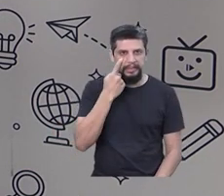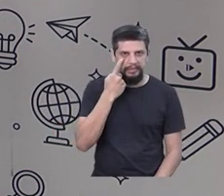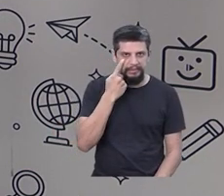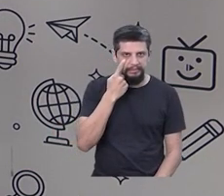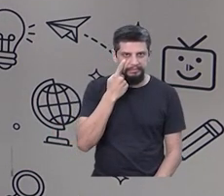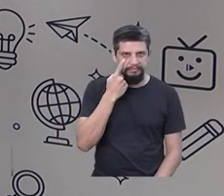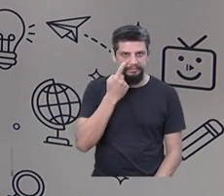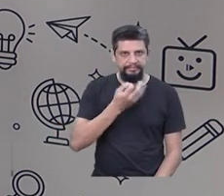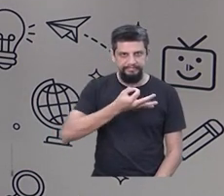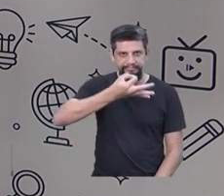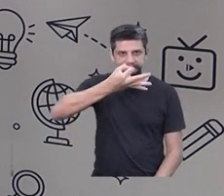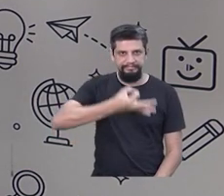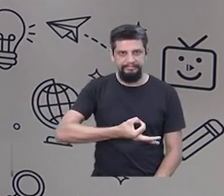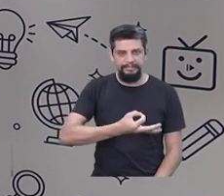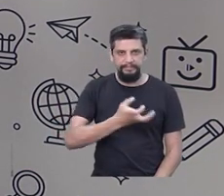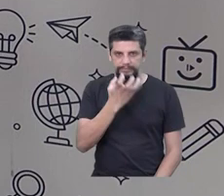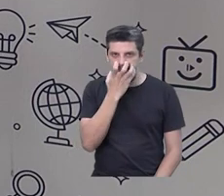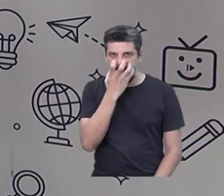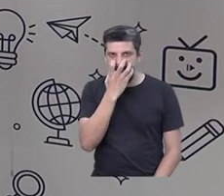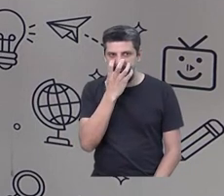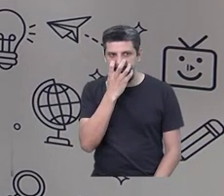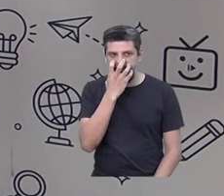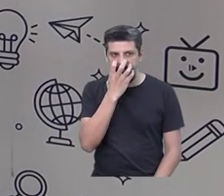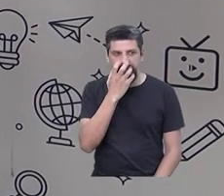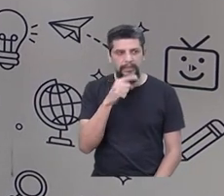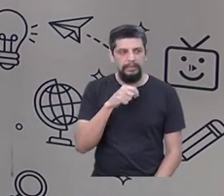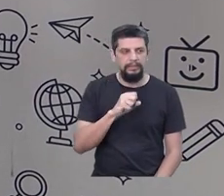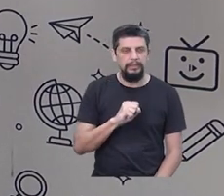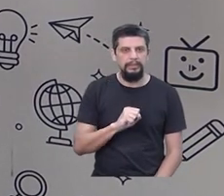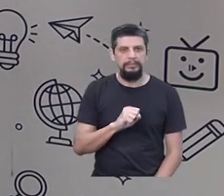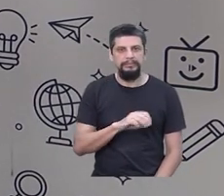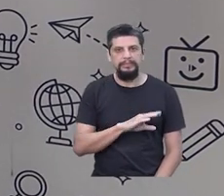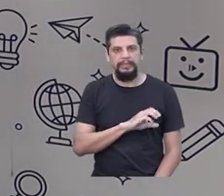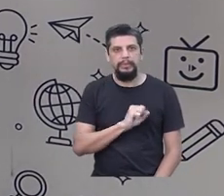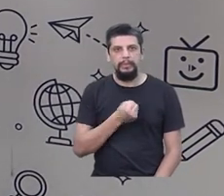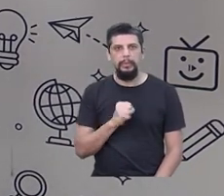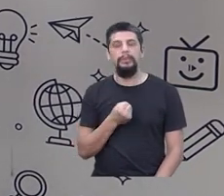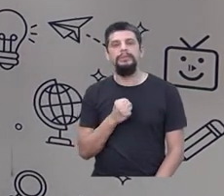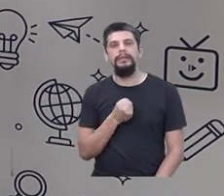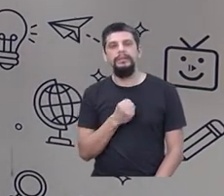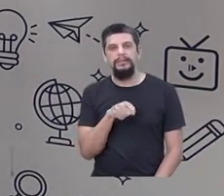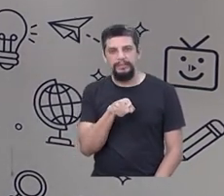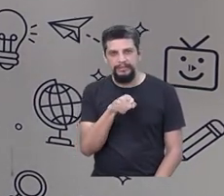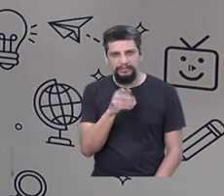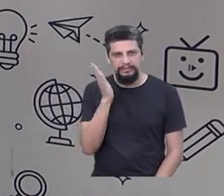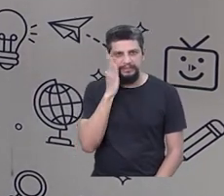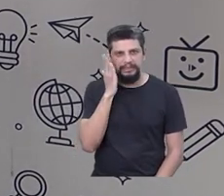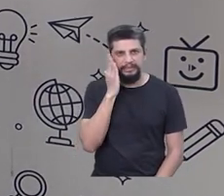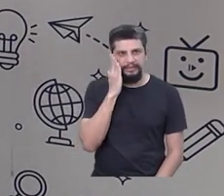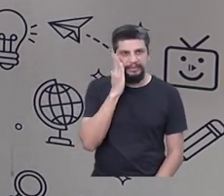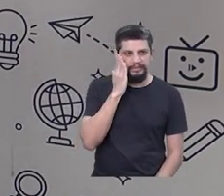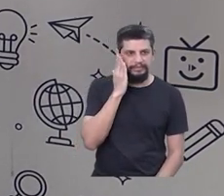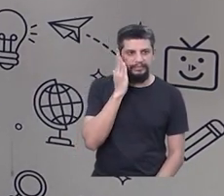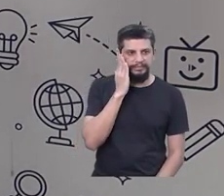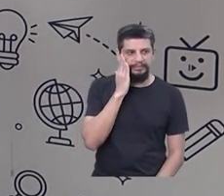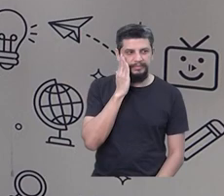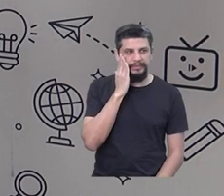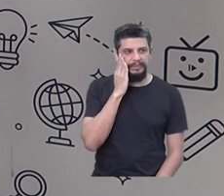Olha só, é o cachorro. O 8º desafio agora. Estão preparados?